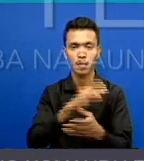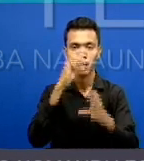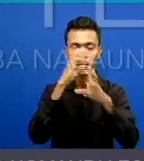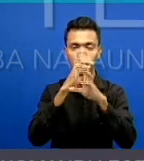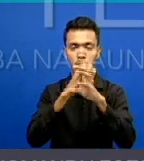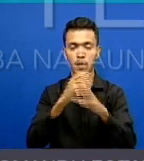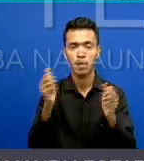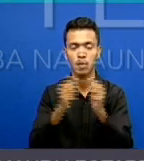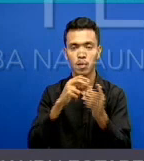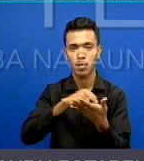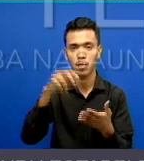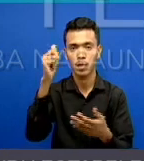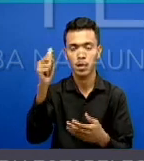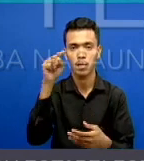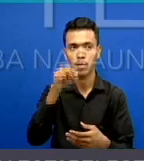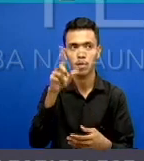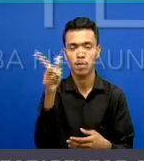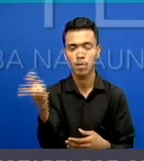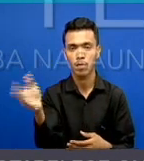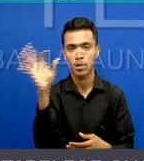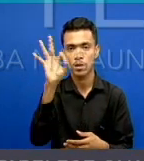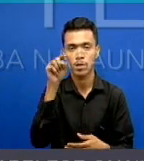privado, rodúmero